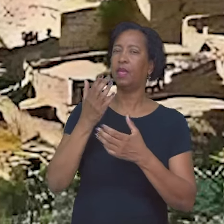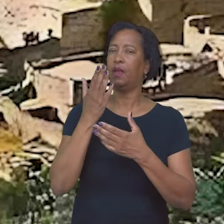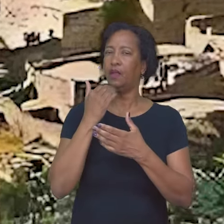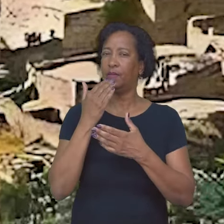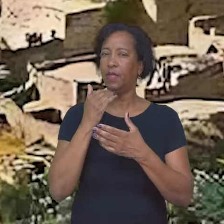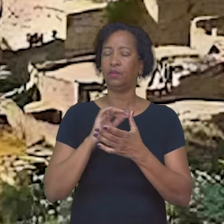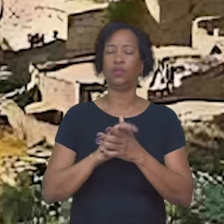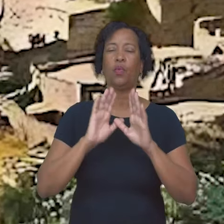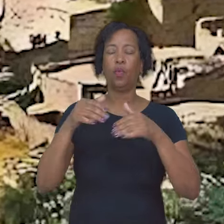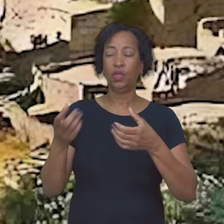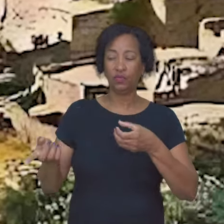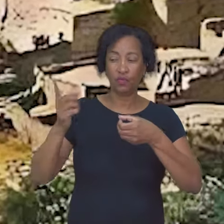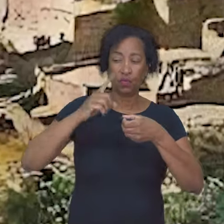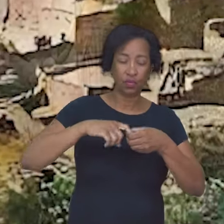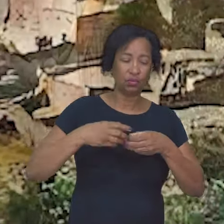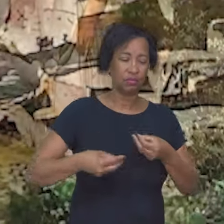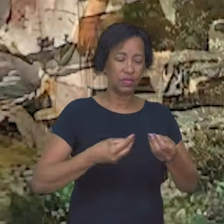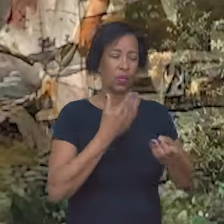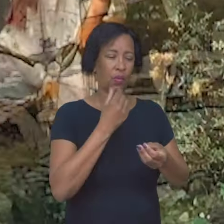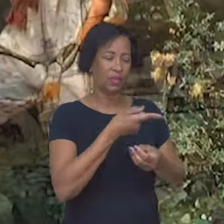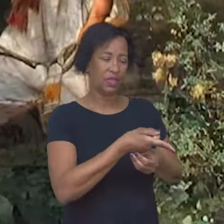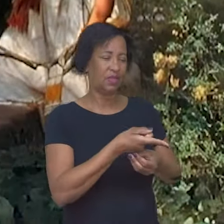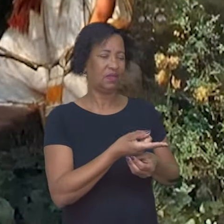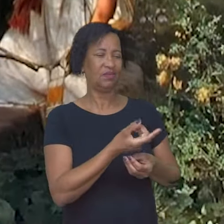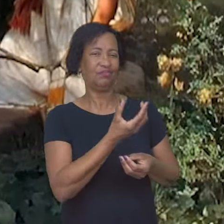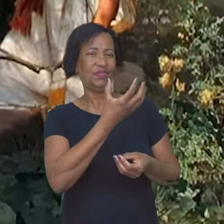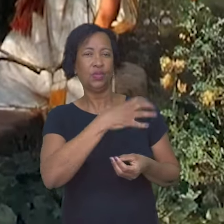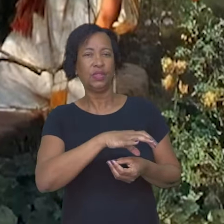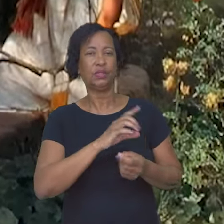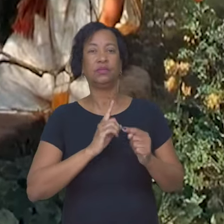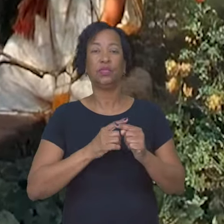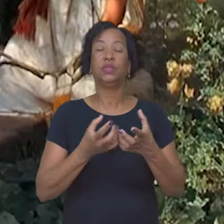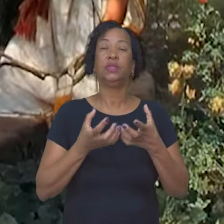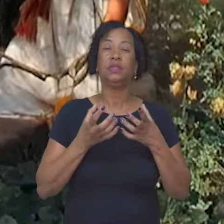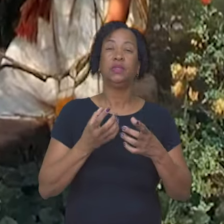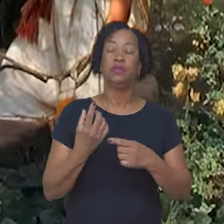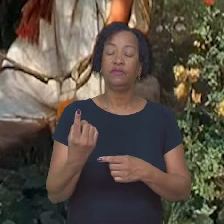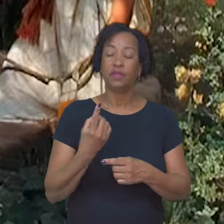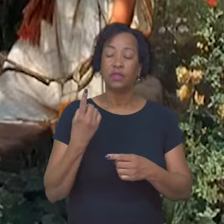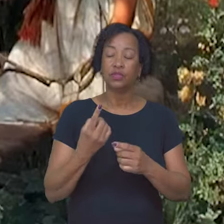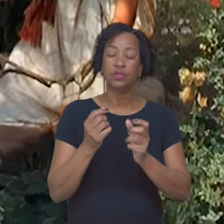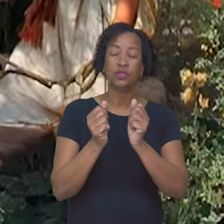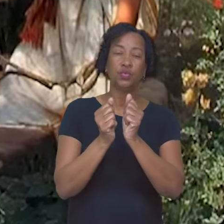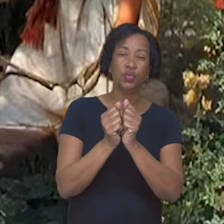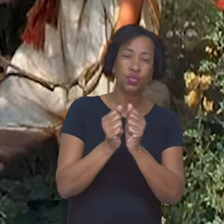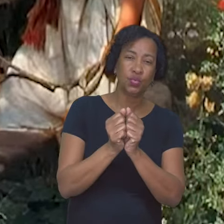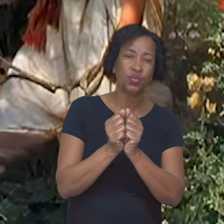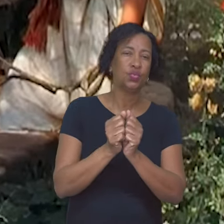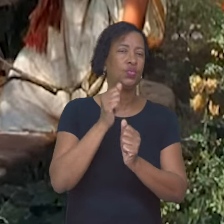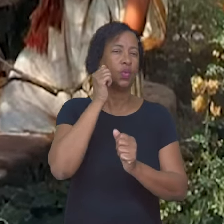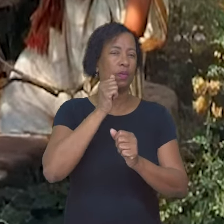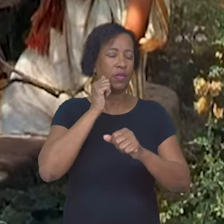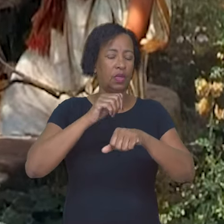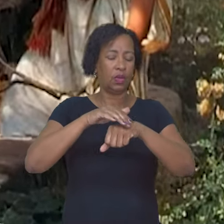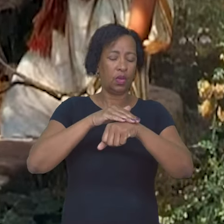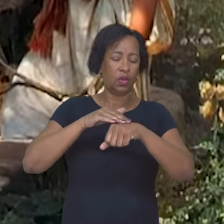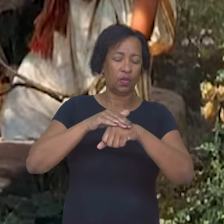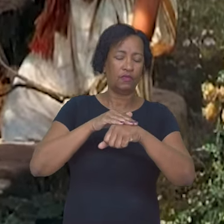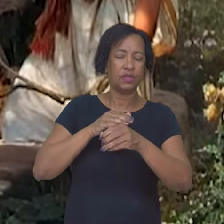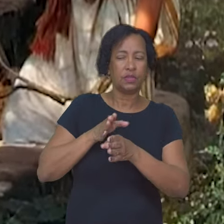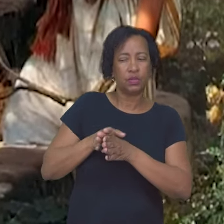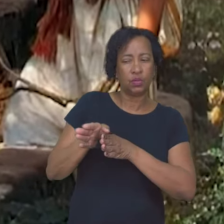recusou a comida aparentemente ele só queria ficar sozinho para ter aquela conversa com aquela